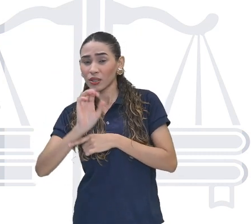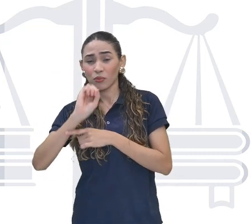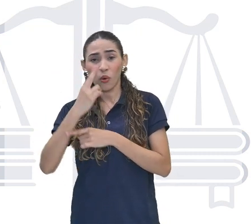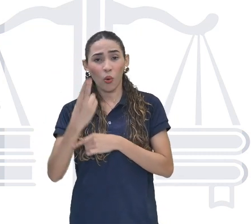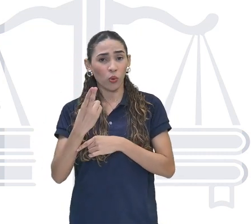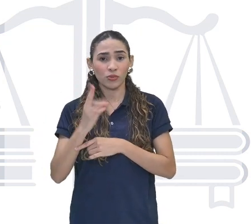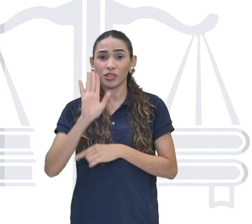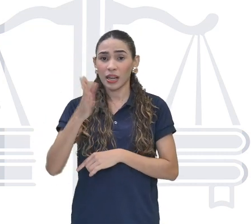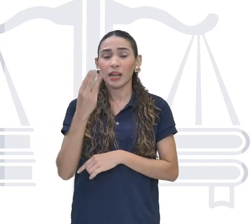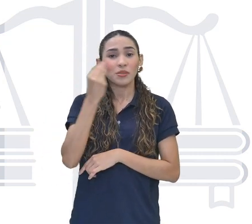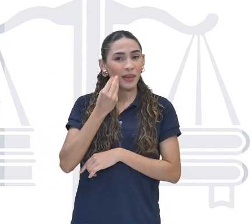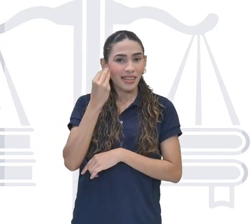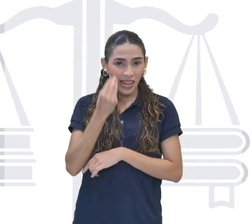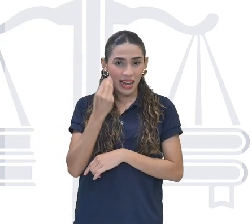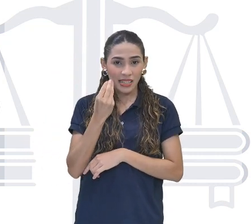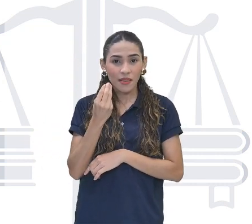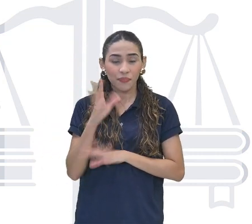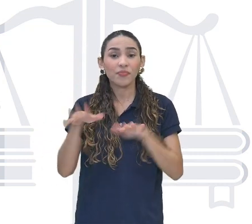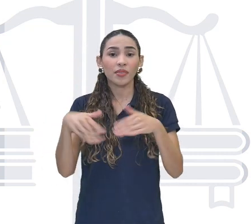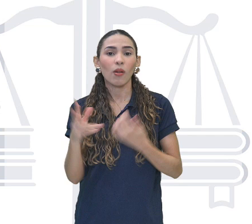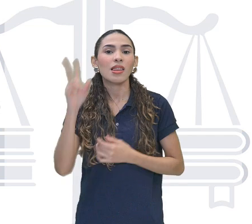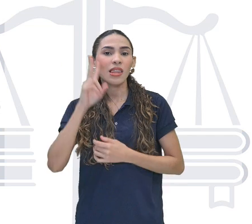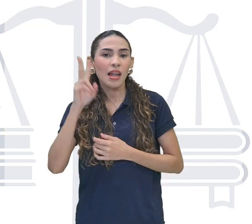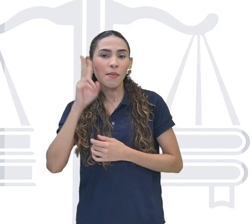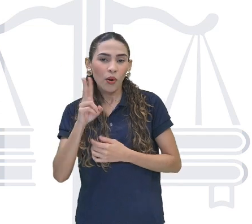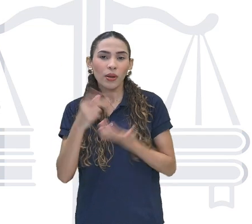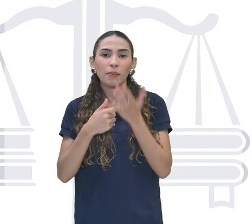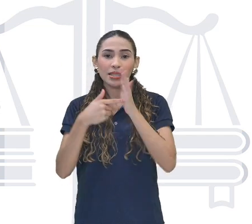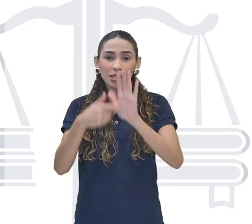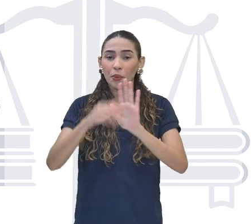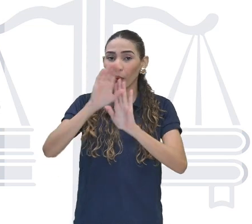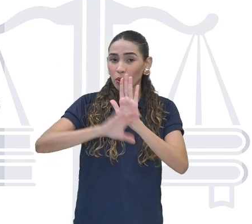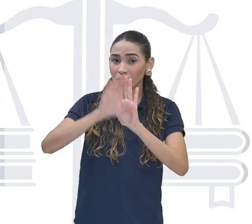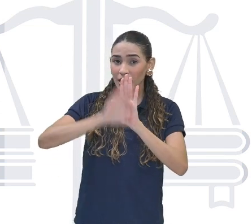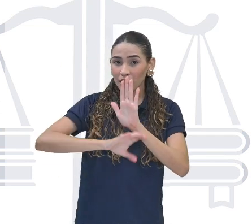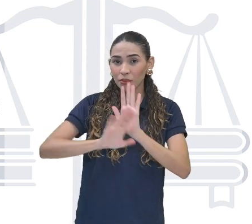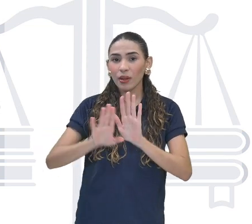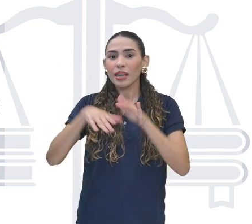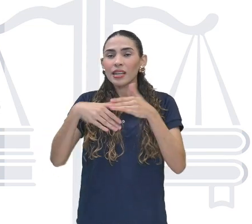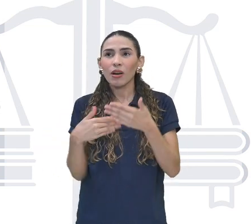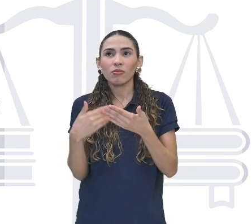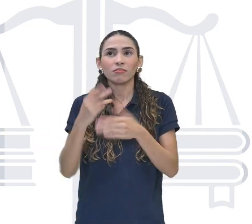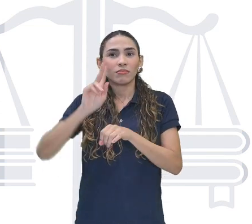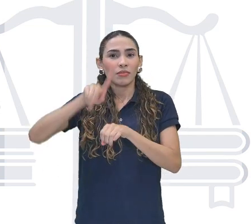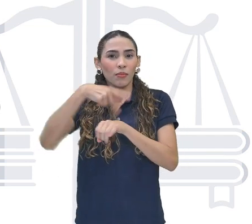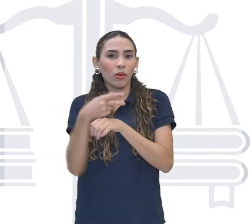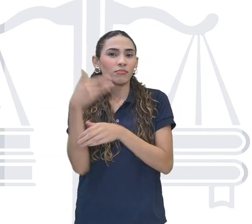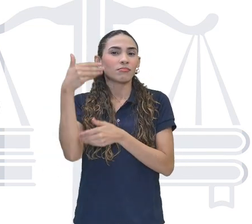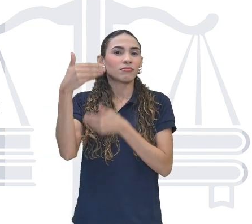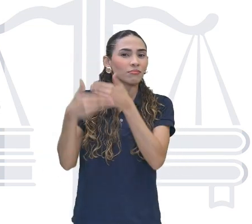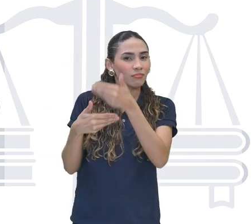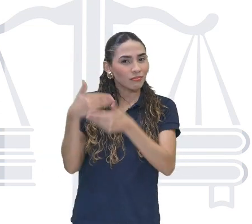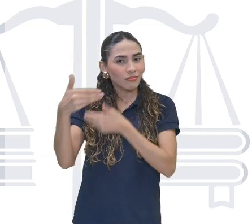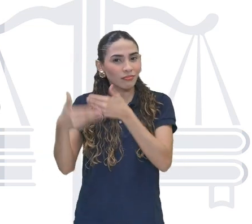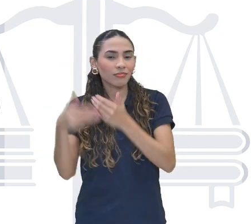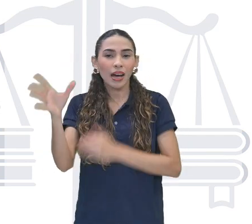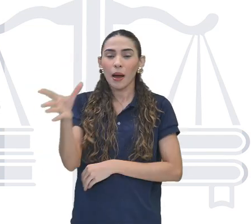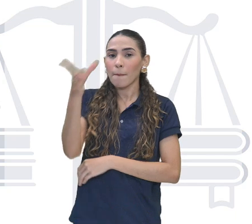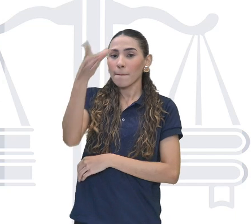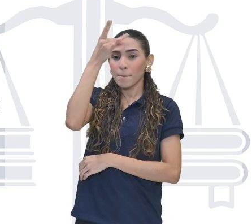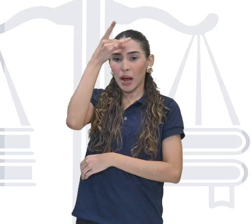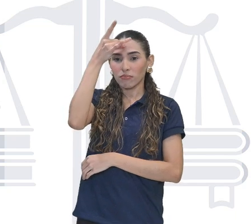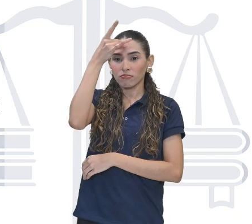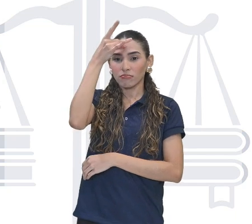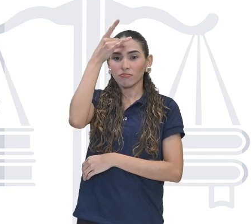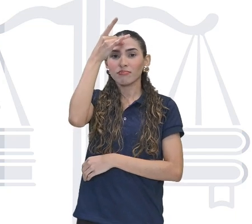reviveu isso, né? Relembrou, trouxe ali os conceitos. Então, com o passar do tempo, você tem esse conhecimento acumulado